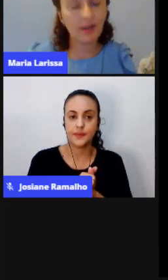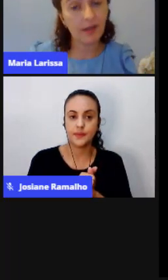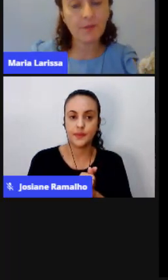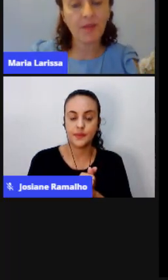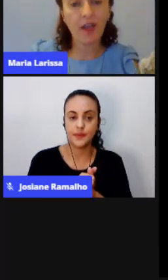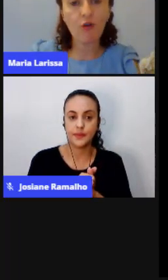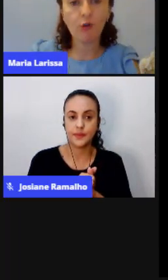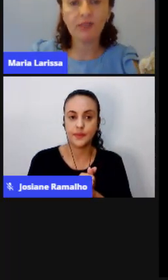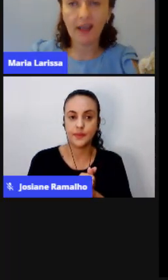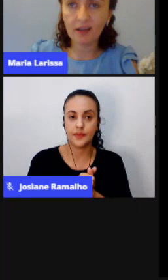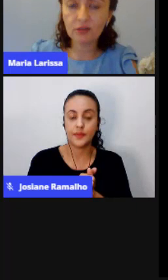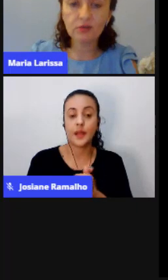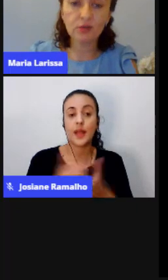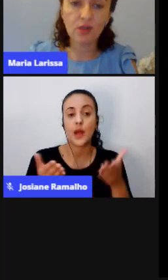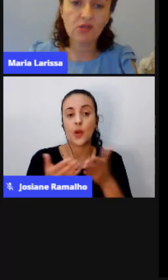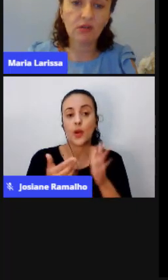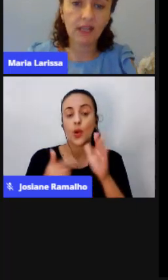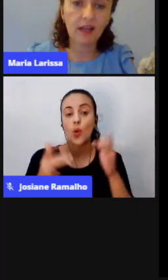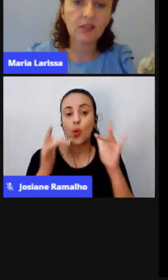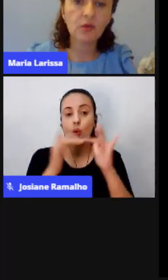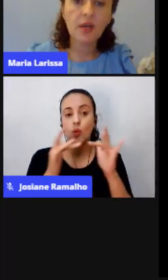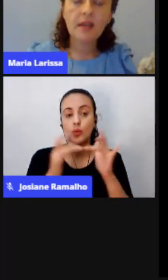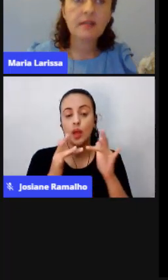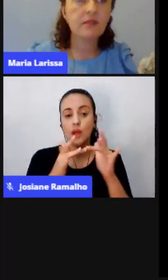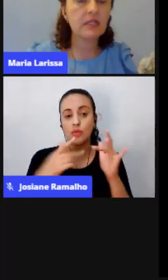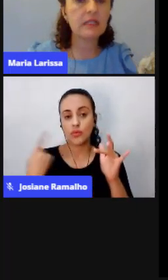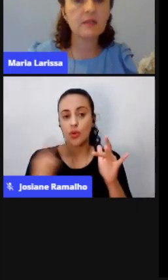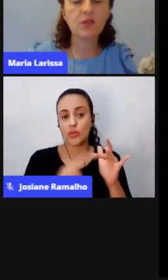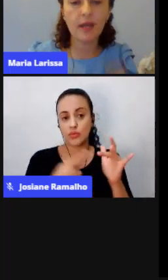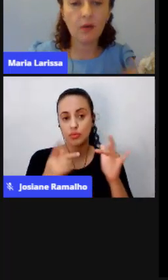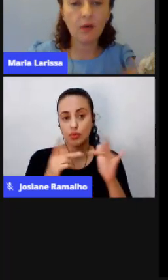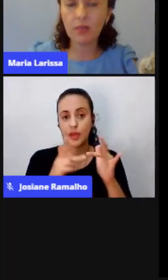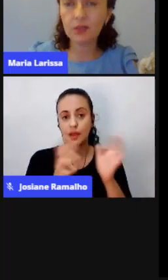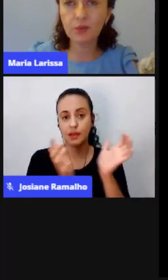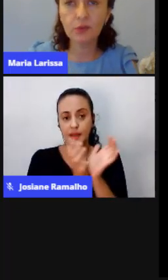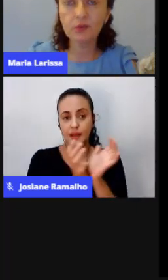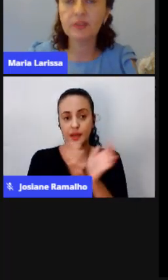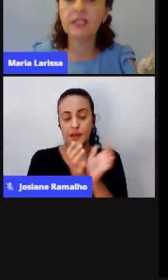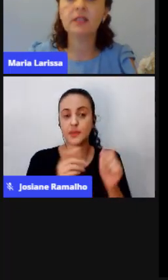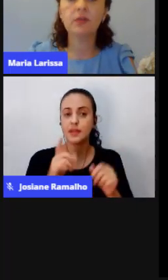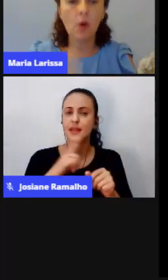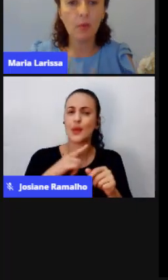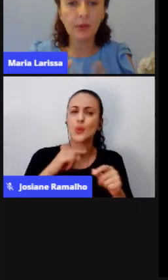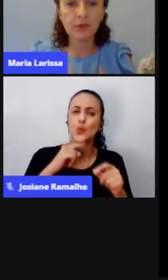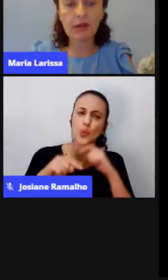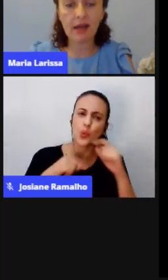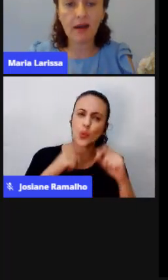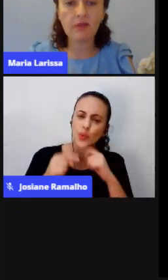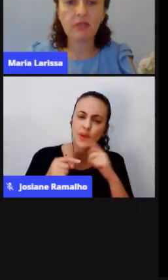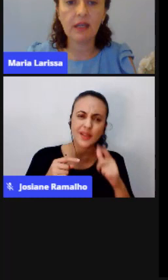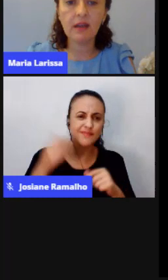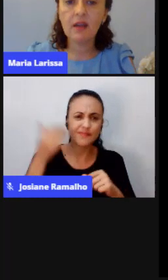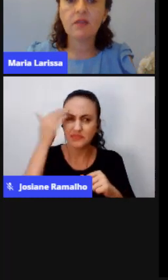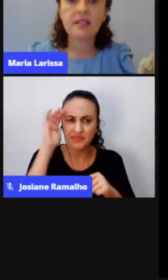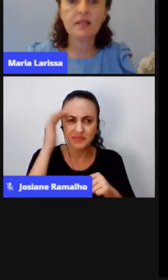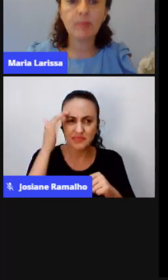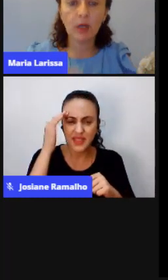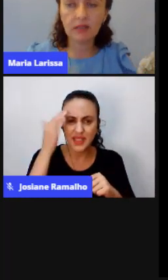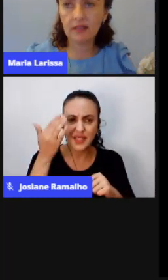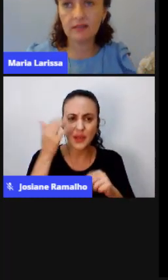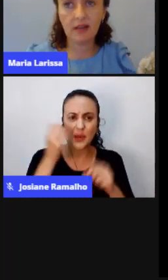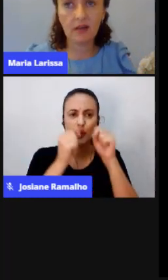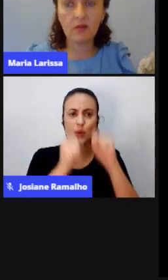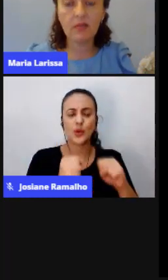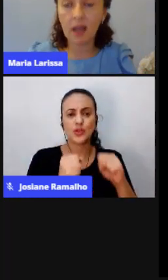Então, esse é o que é o contato, nosso contato. Se vocês tiverem alguma dúvida, não ficou muito claro, né?